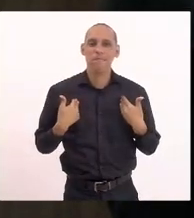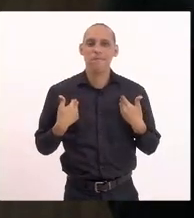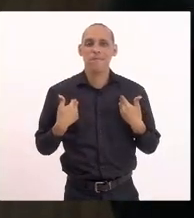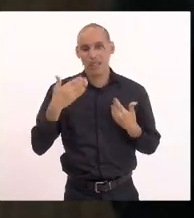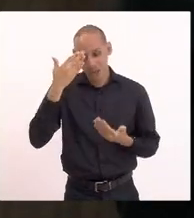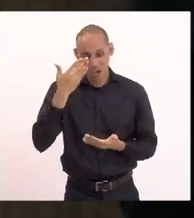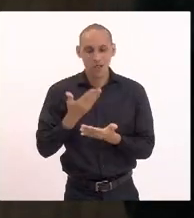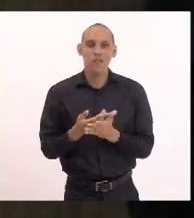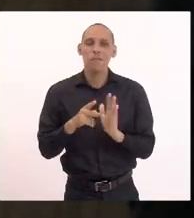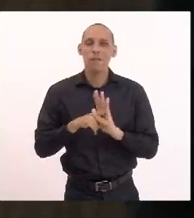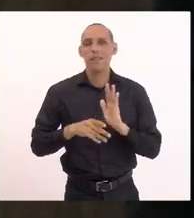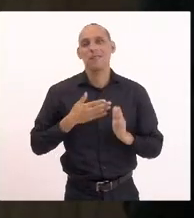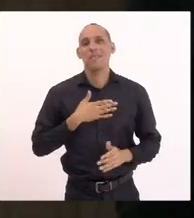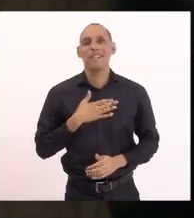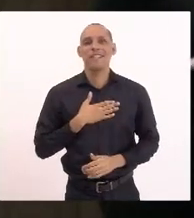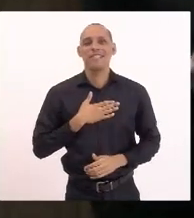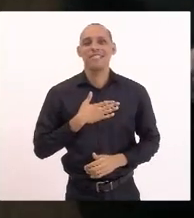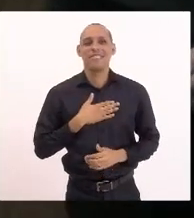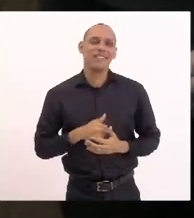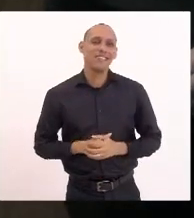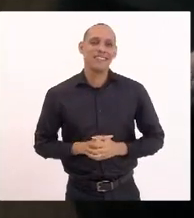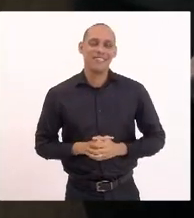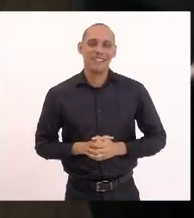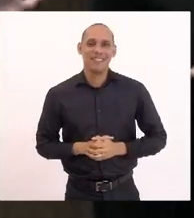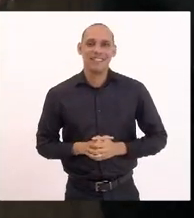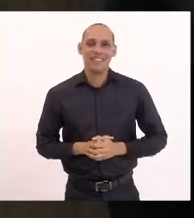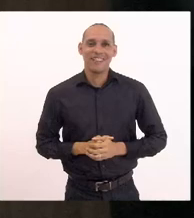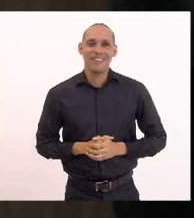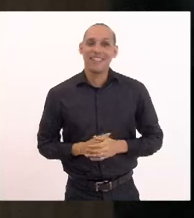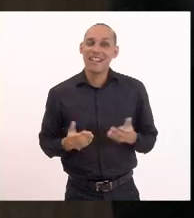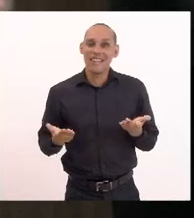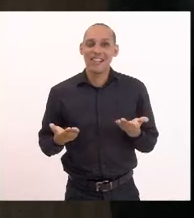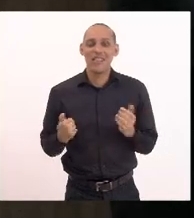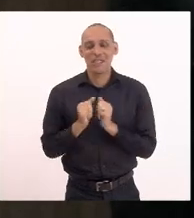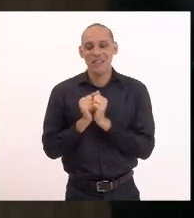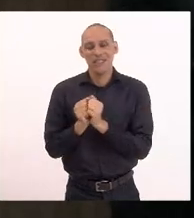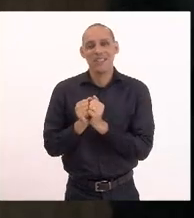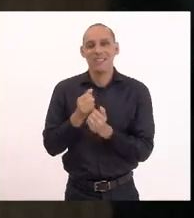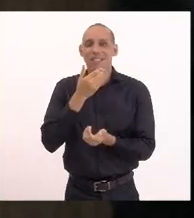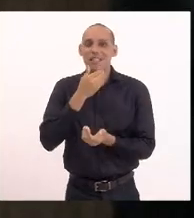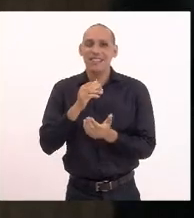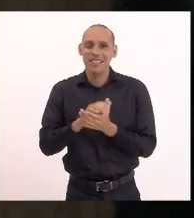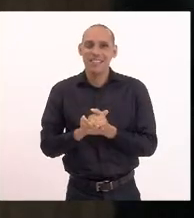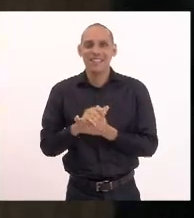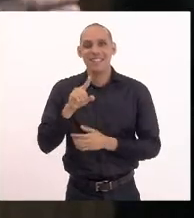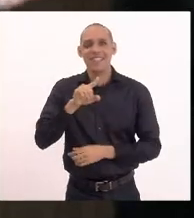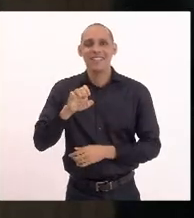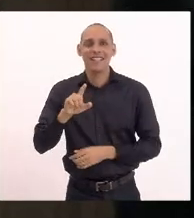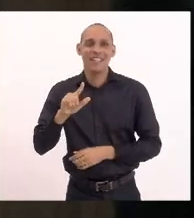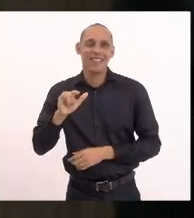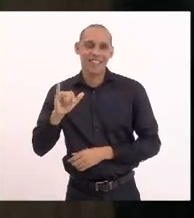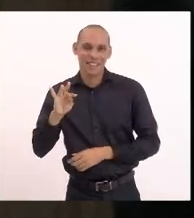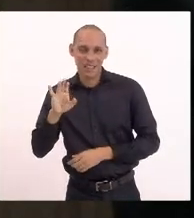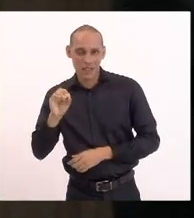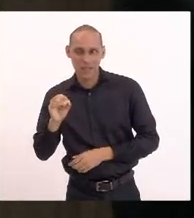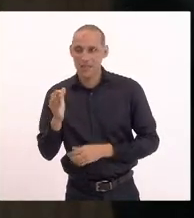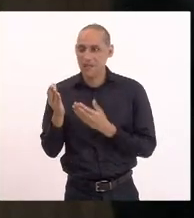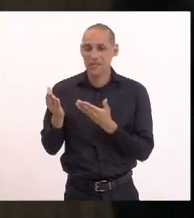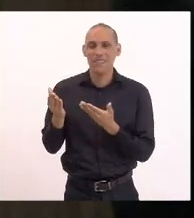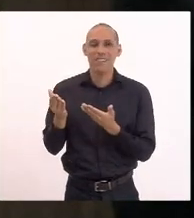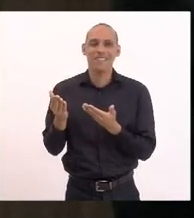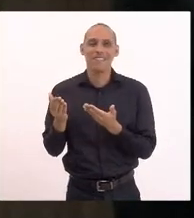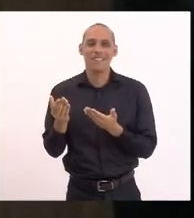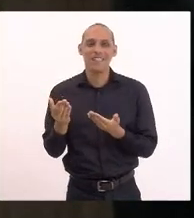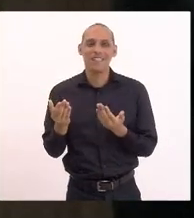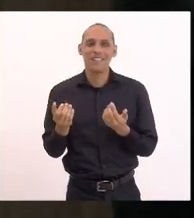confiaram no meu projeto. E hoje, ao lado do meu esposo, Zelito Trenguelê, que é meu companheiro,